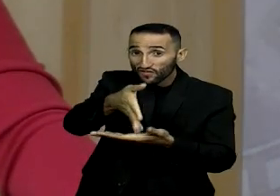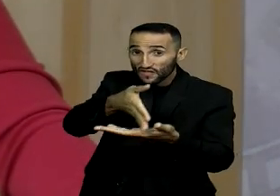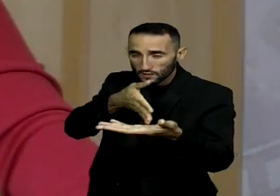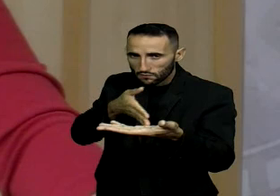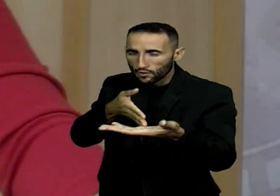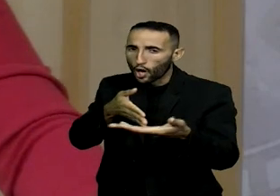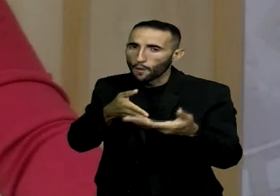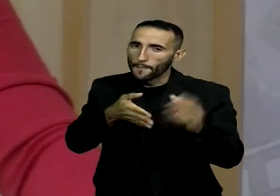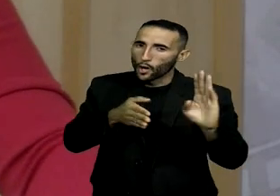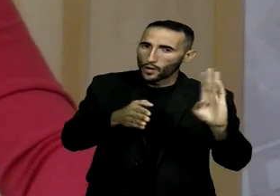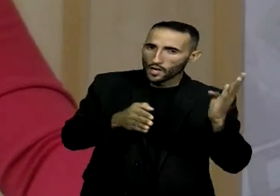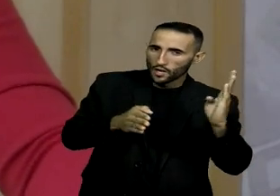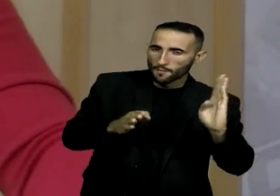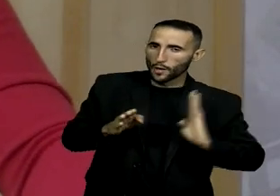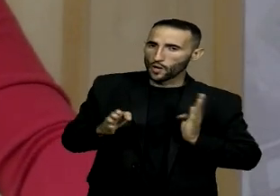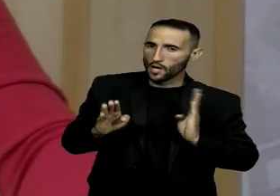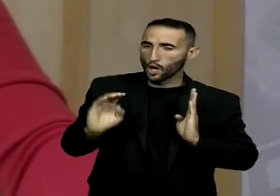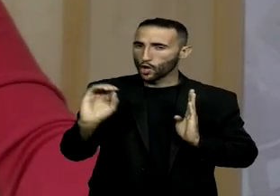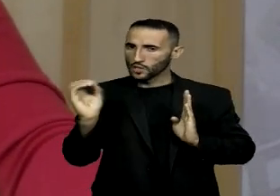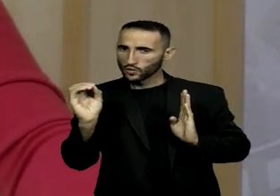vídeos, na íntegra.